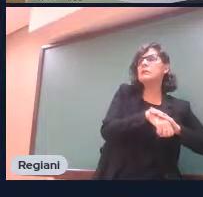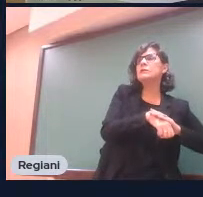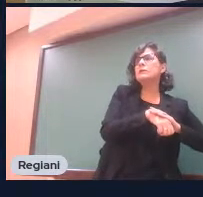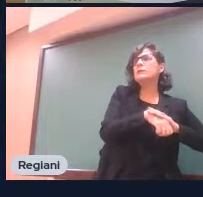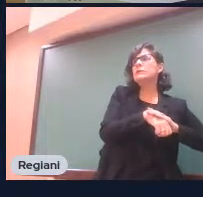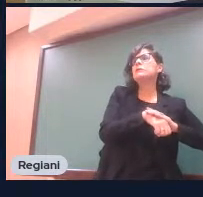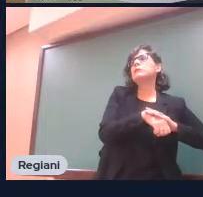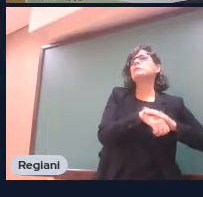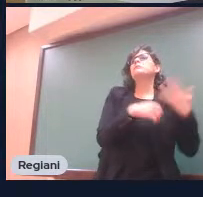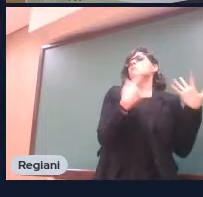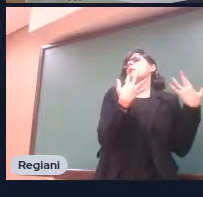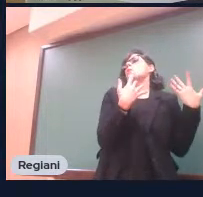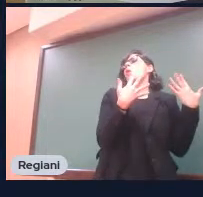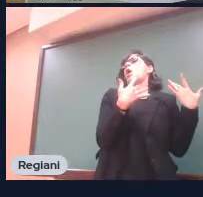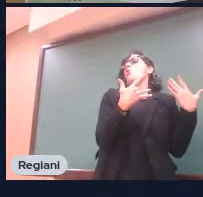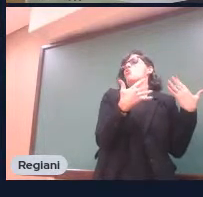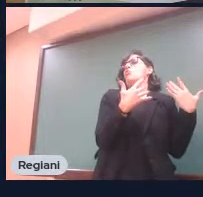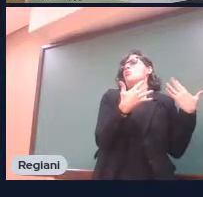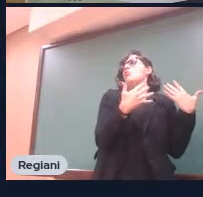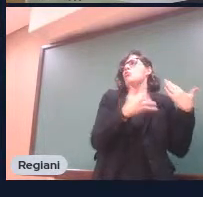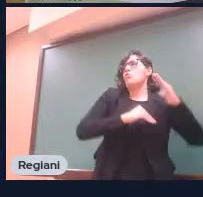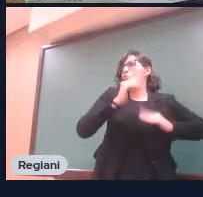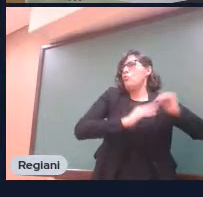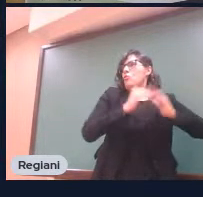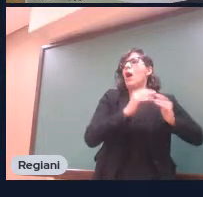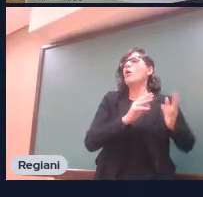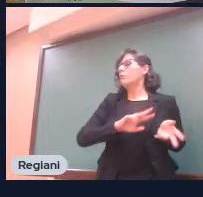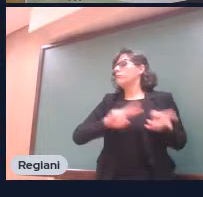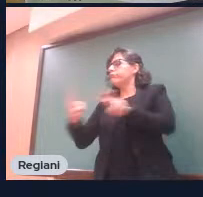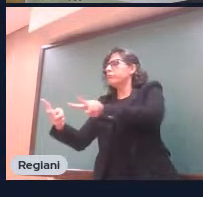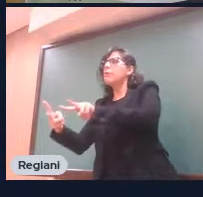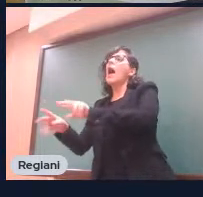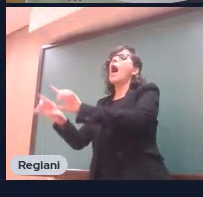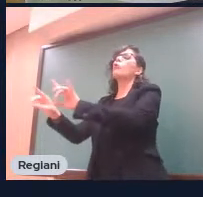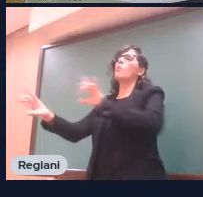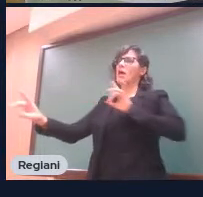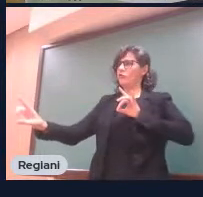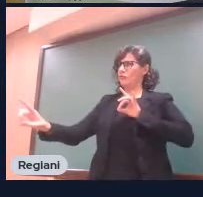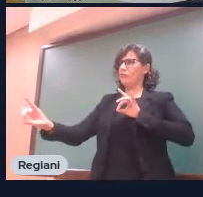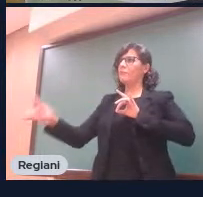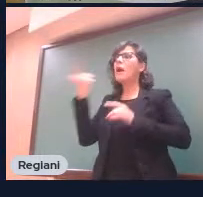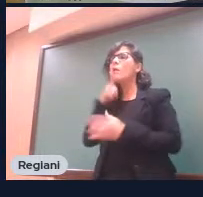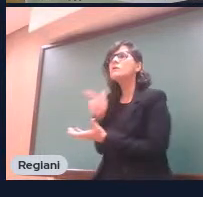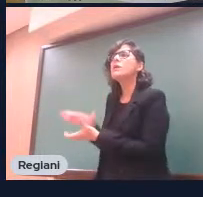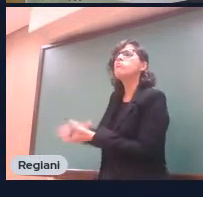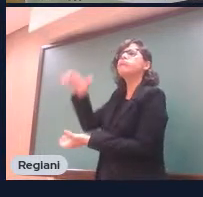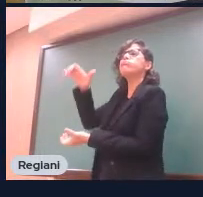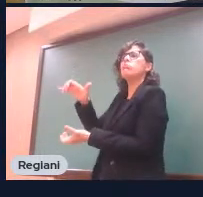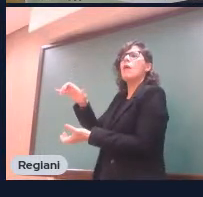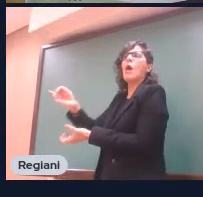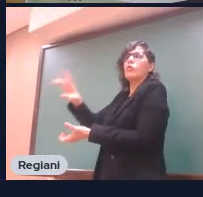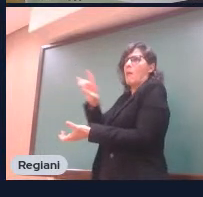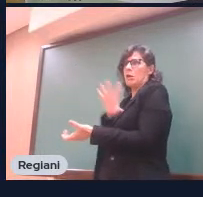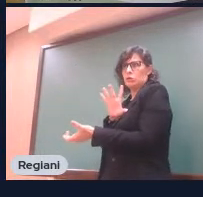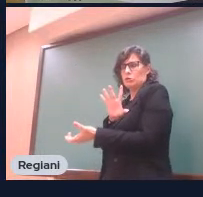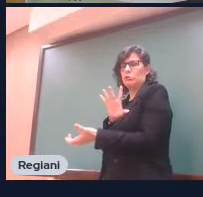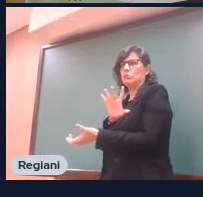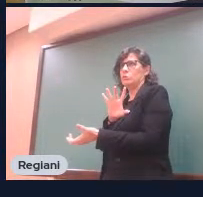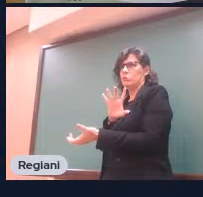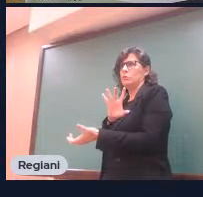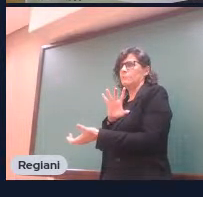de processo manual para processo automatizado em extração de corpos.